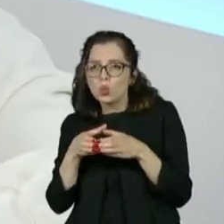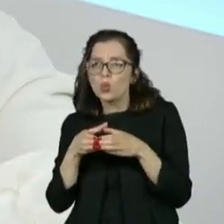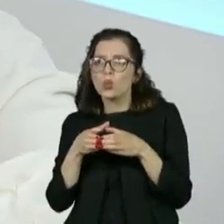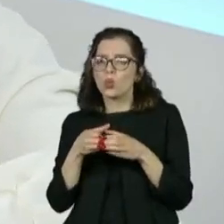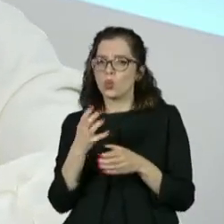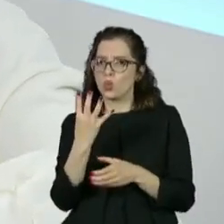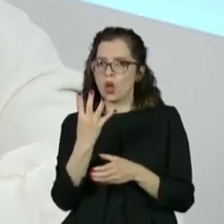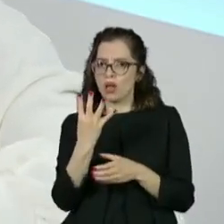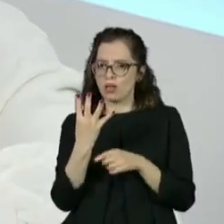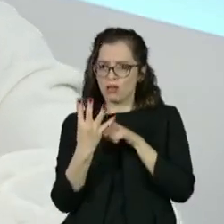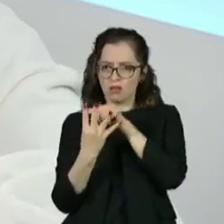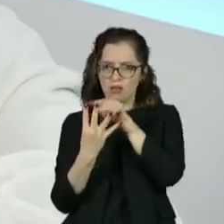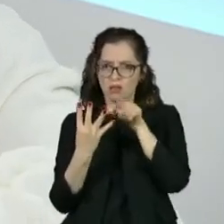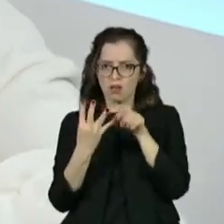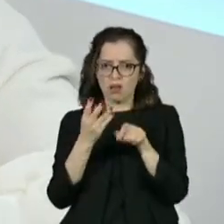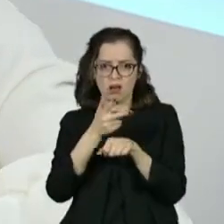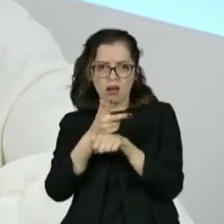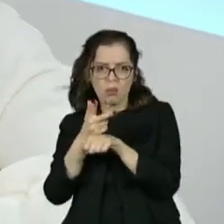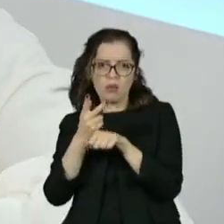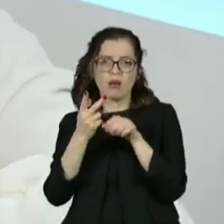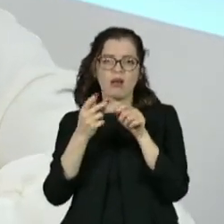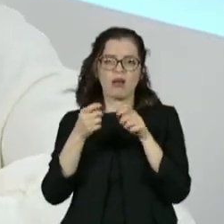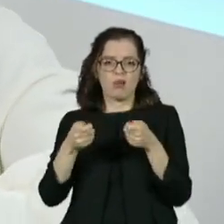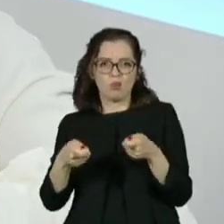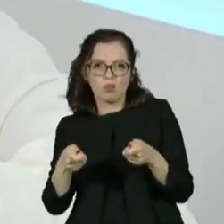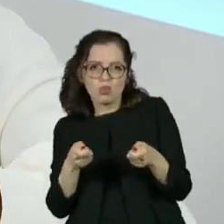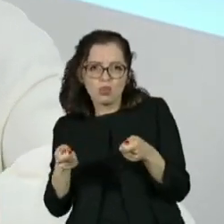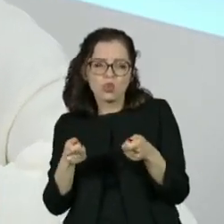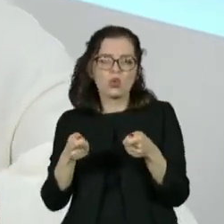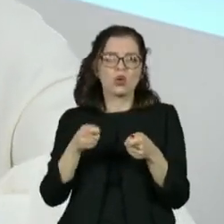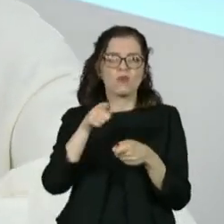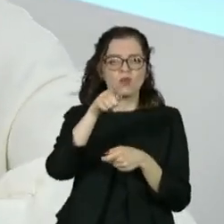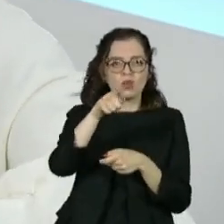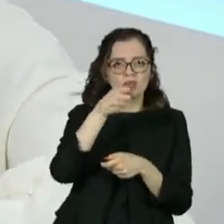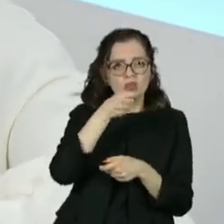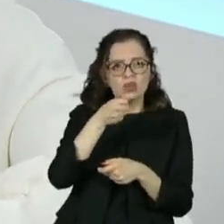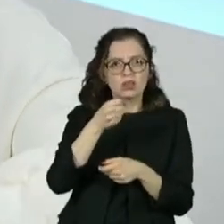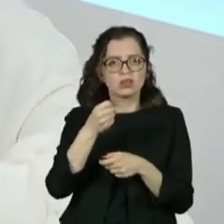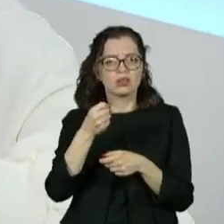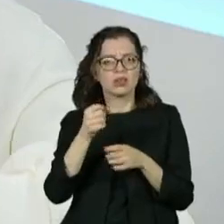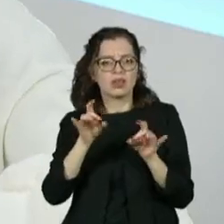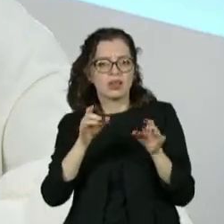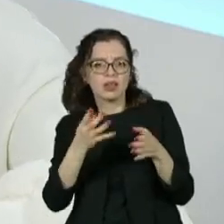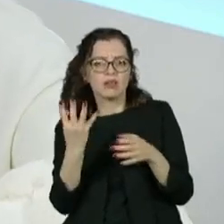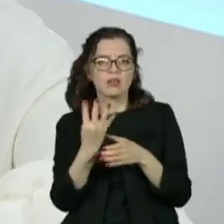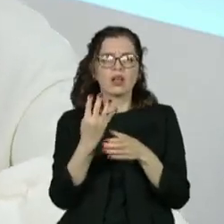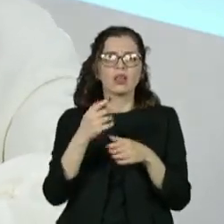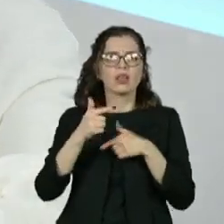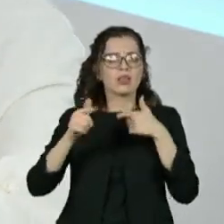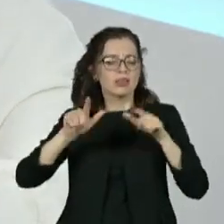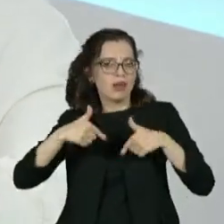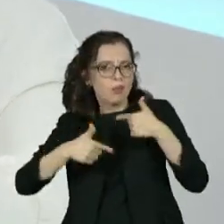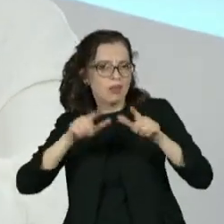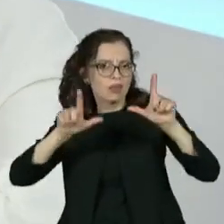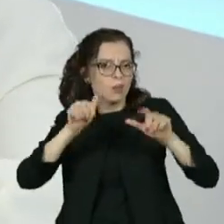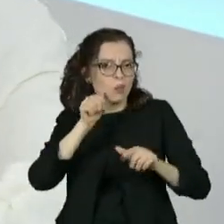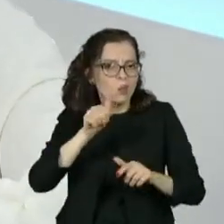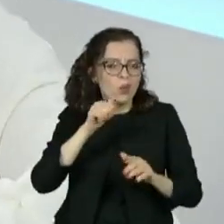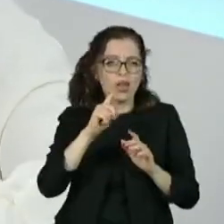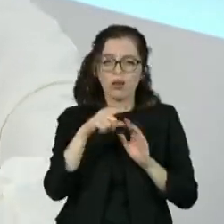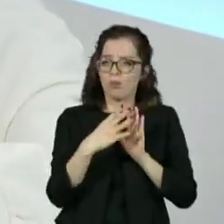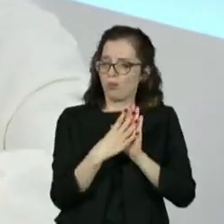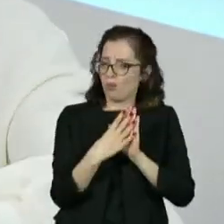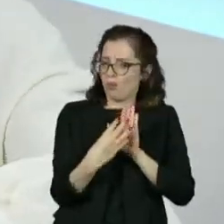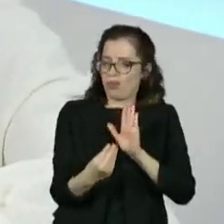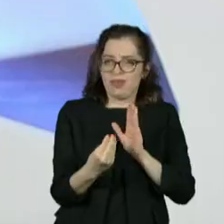de filmagem, e eu queria trazer para o contemporâneo, né? Você é uma mulher da TV, uma referência absoluta, mas é isso,